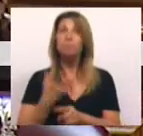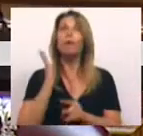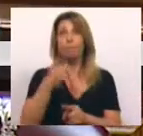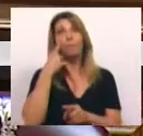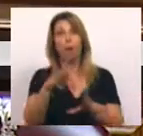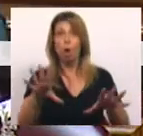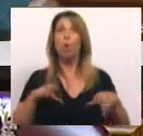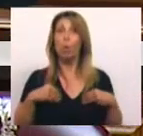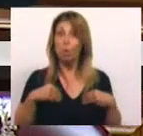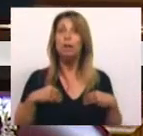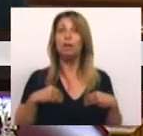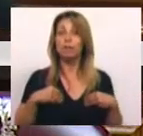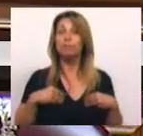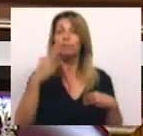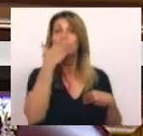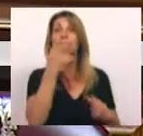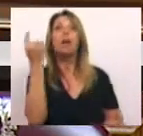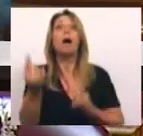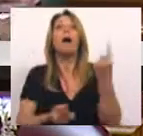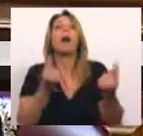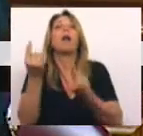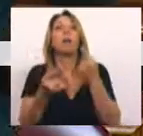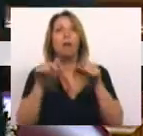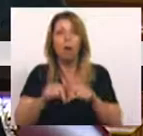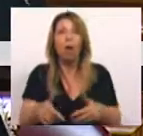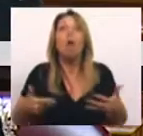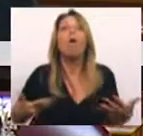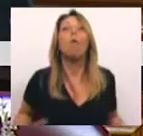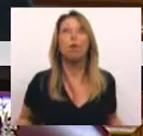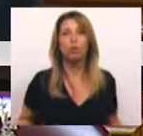reconhecer. Se alguém hoje,